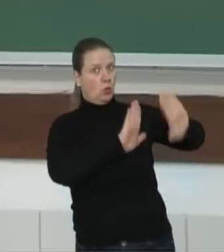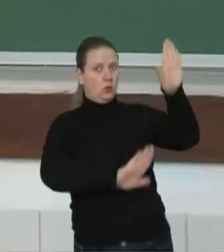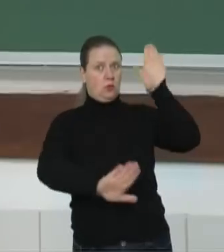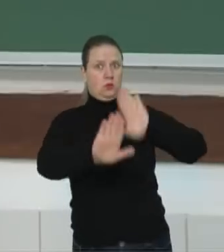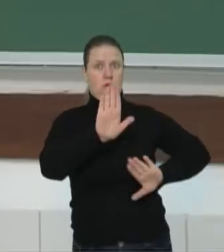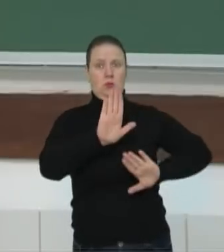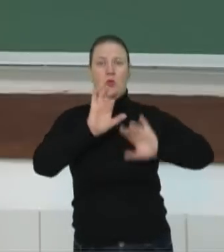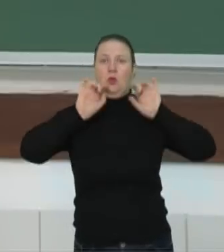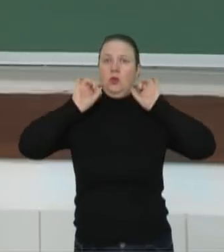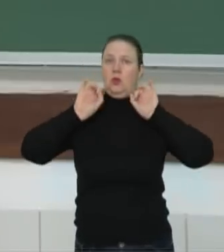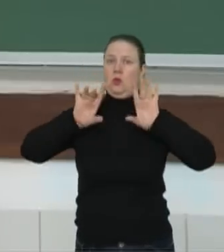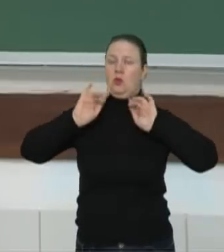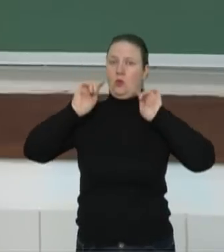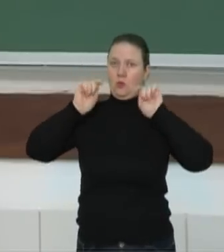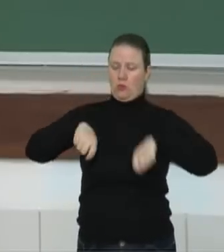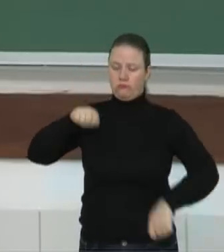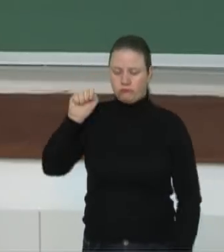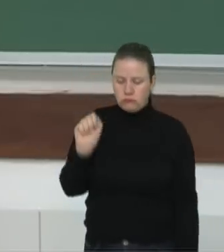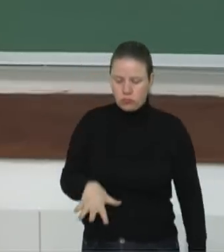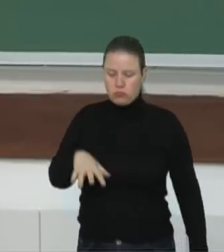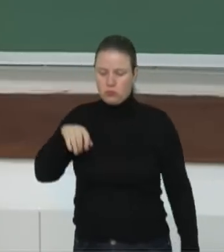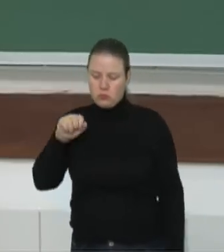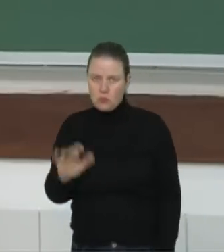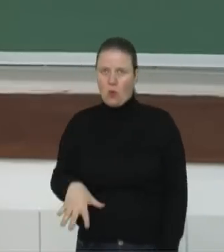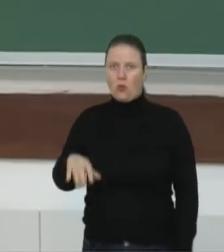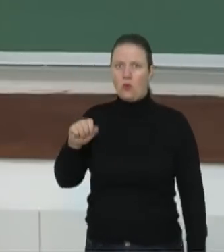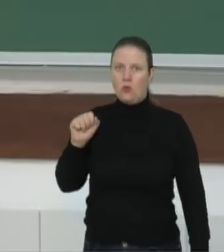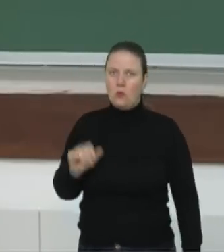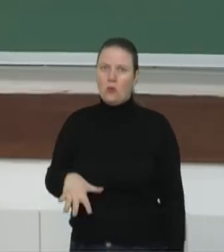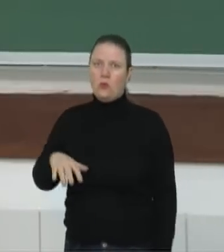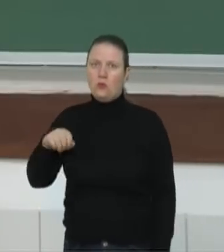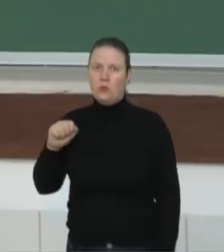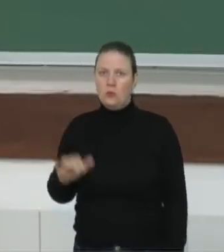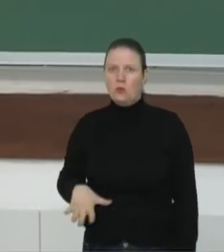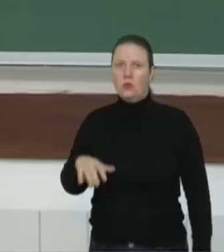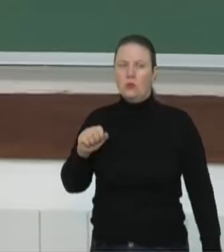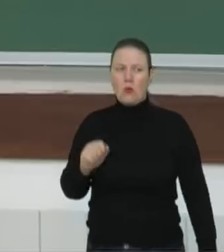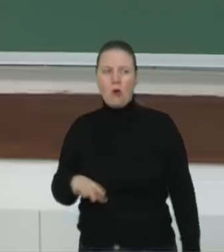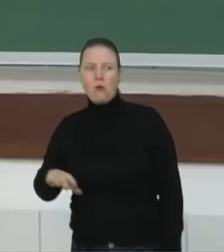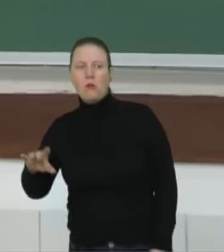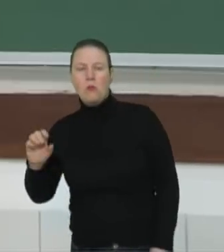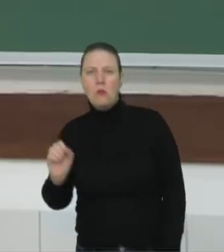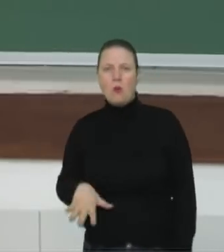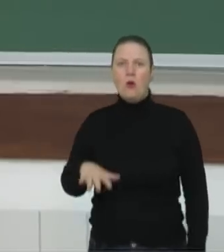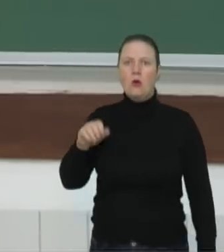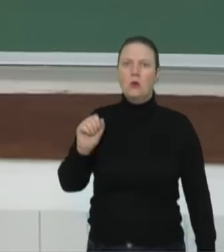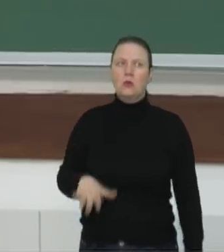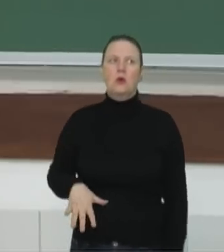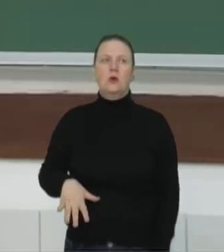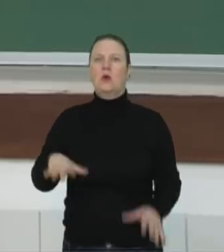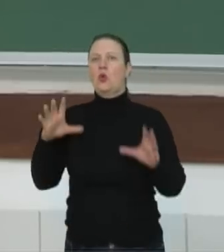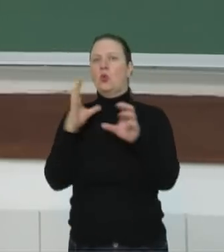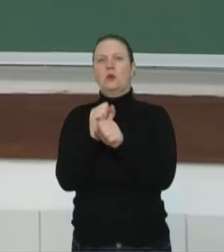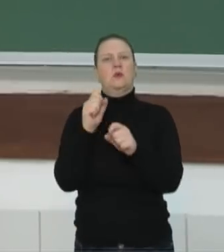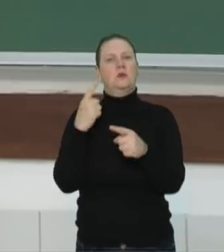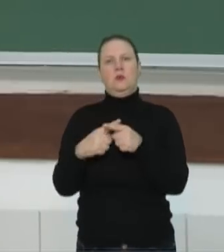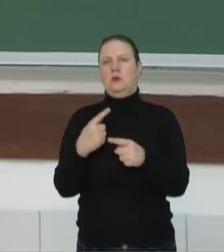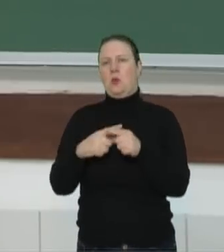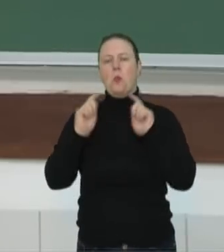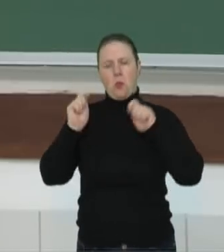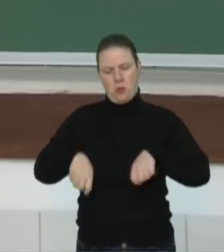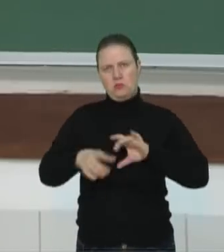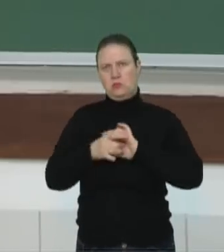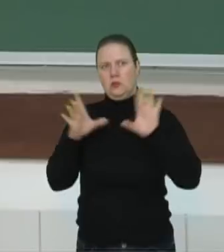só posso quicar a bola enquanto eu estou quicando, driblando, eu posso bater quantas vezes eu quiser. Na hora